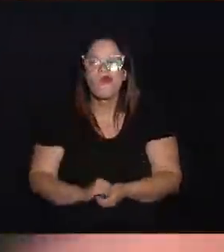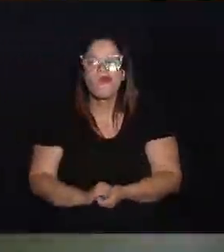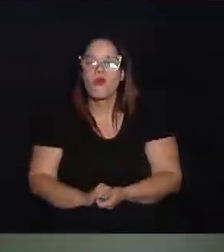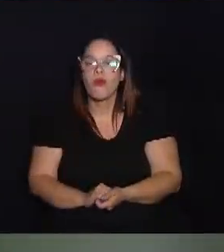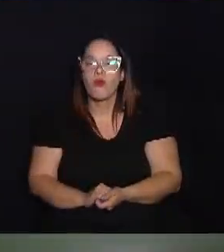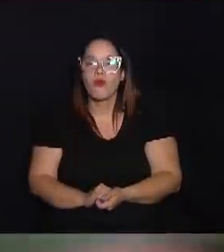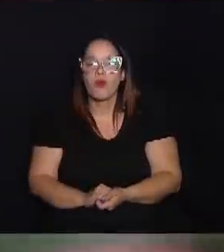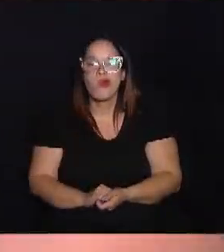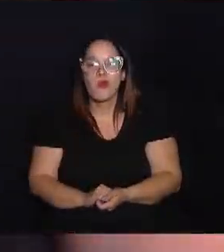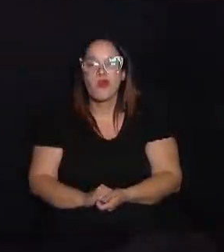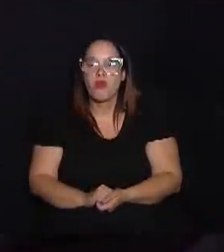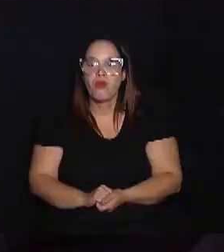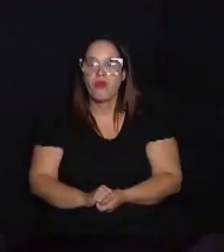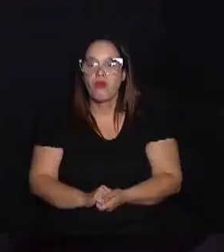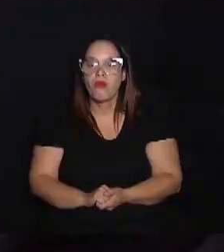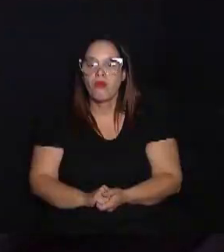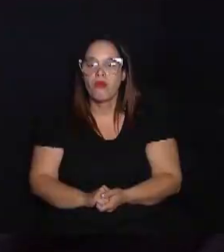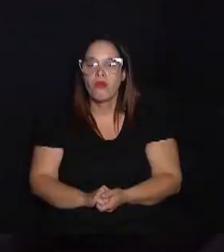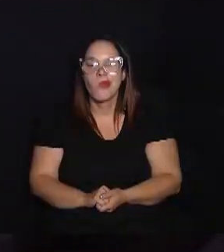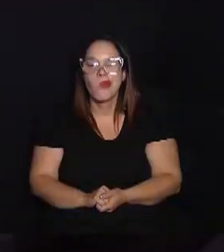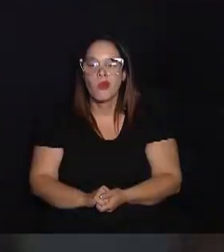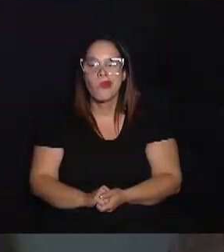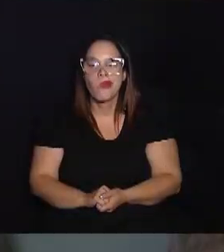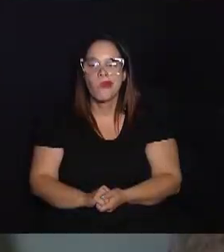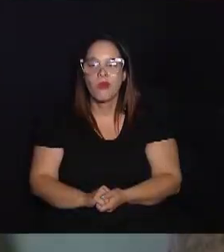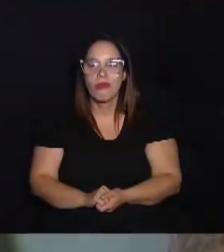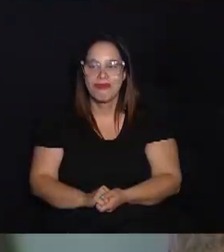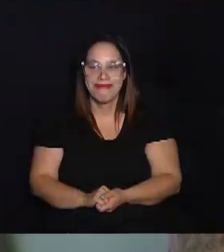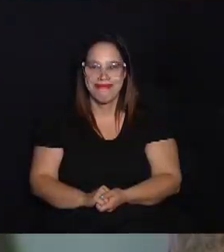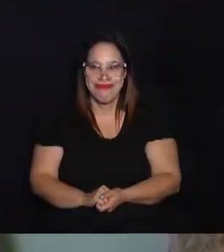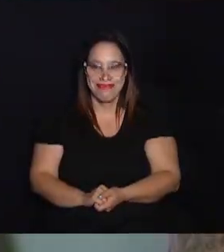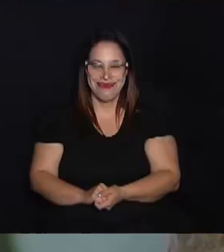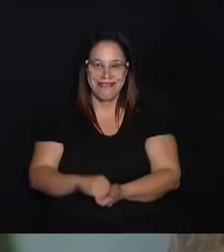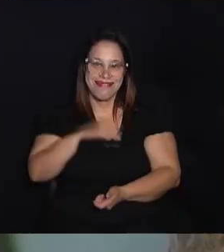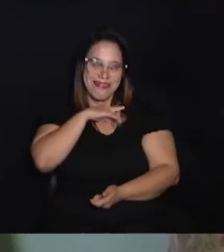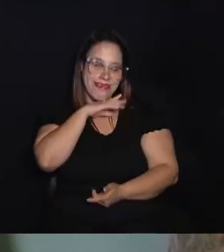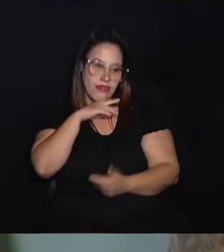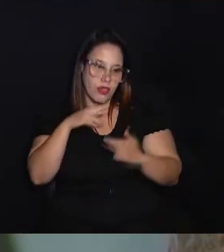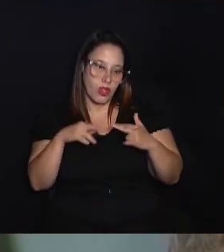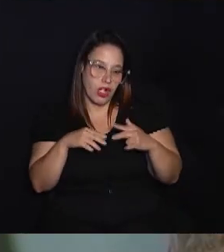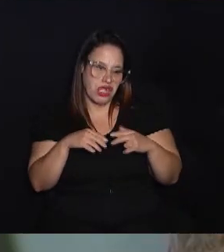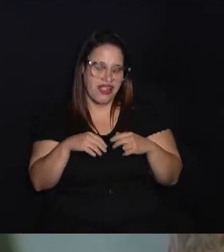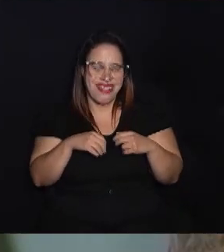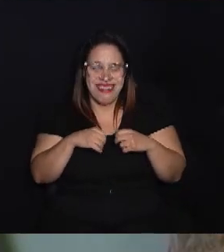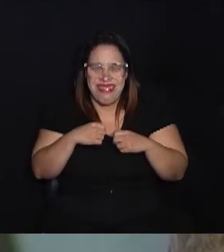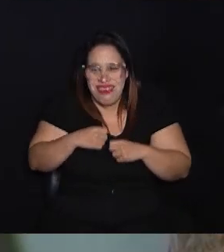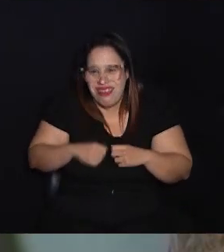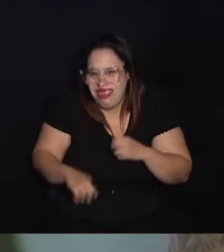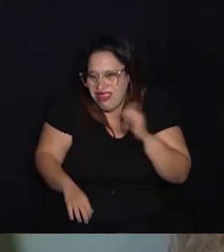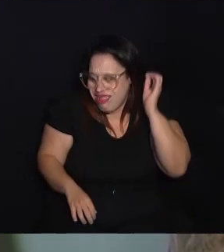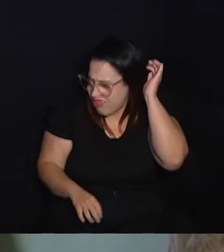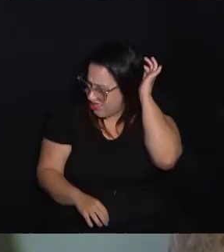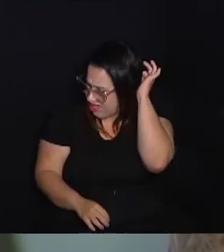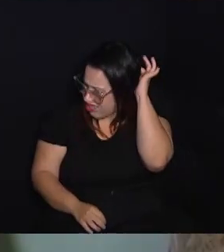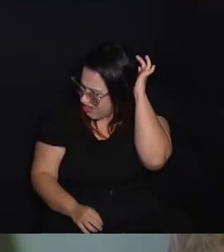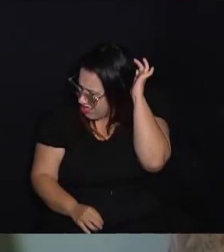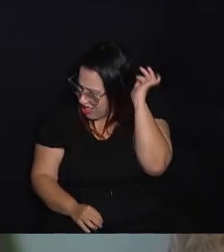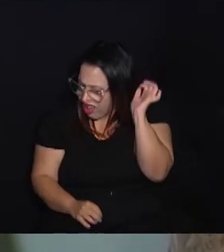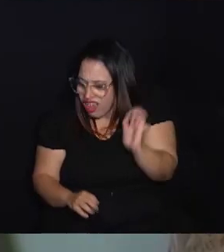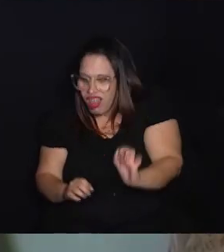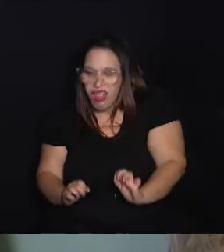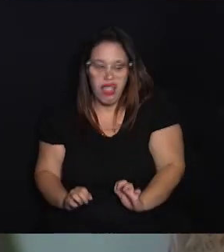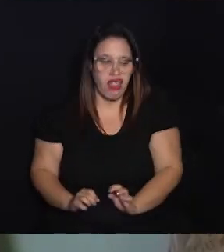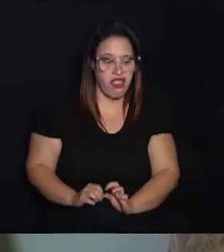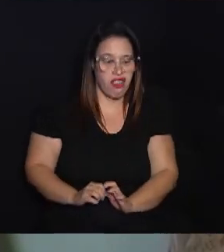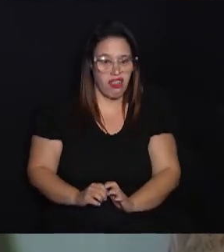fazendo um fungadinho de nariz às vezes. E é um animal que quando ele tá desconfortável, ele quer mostrar dominância em um ambiente,